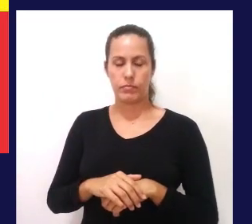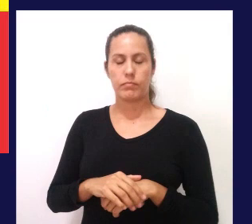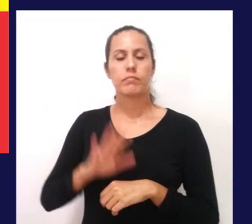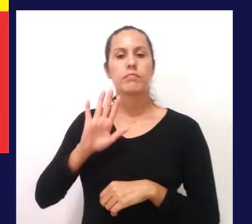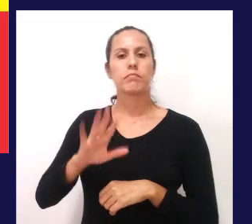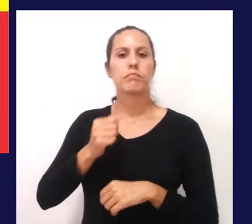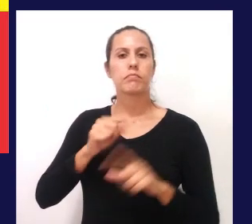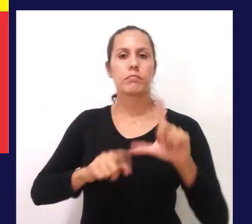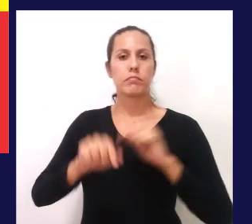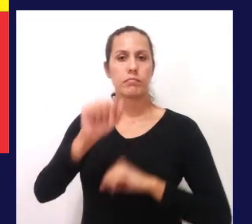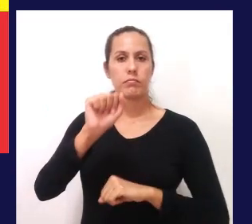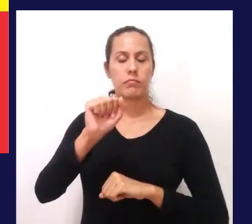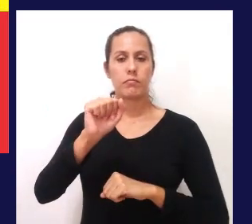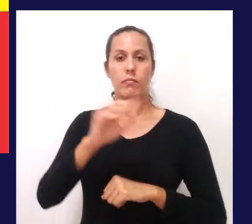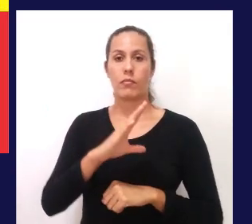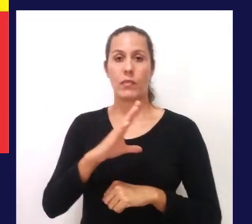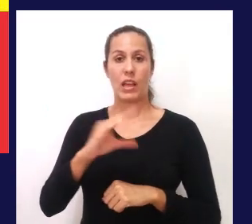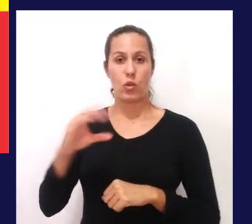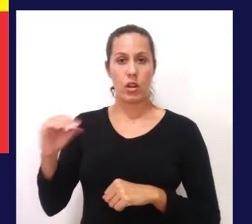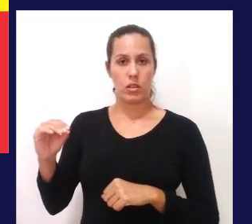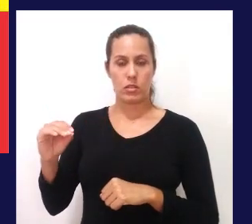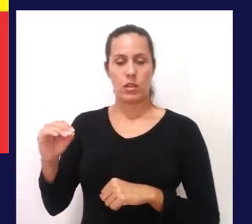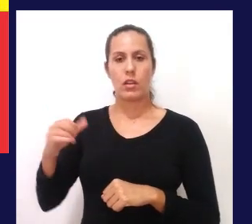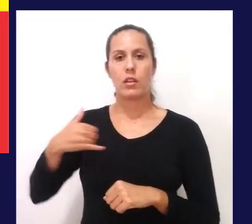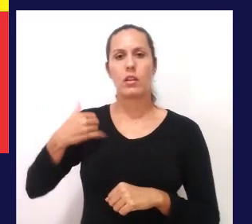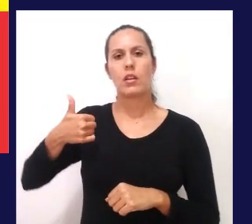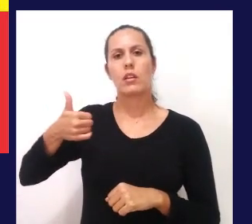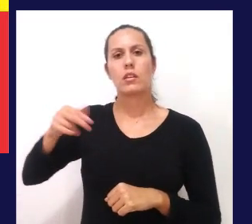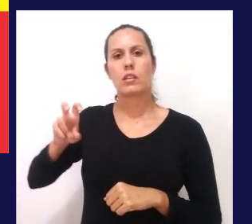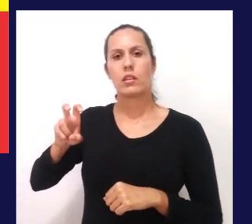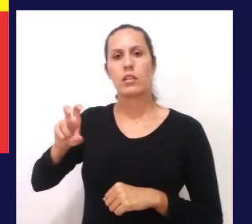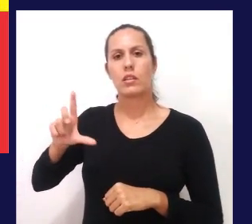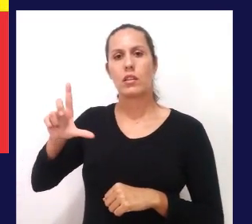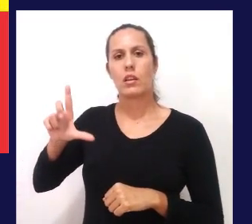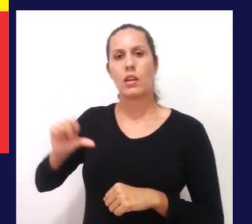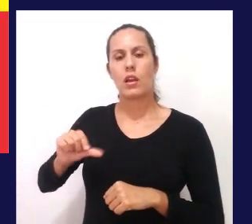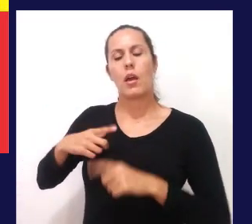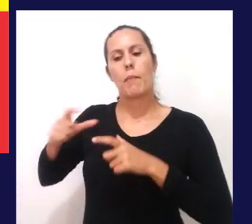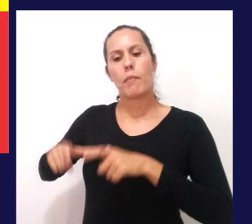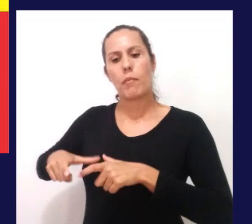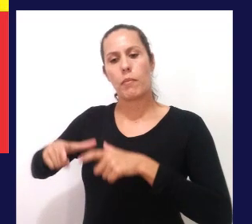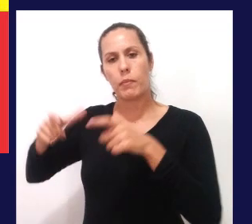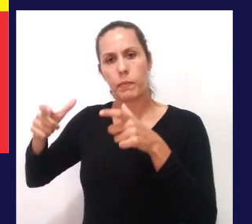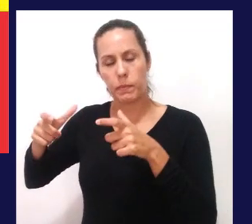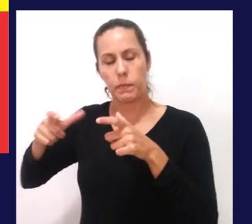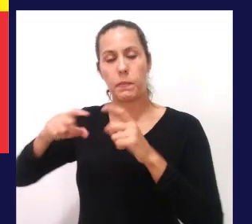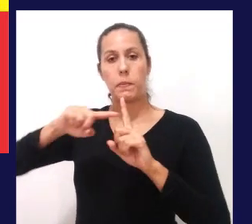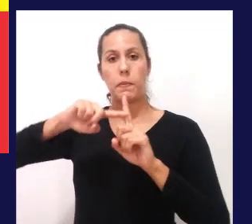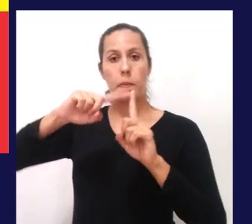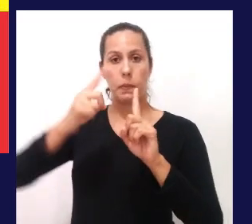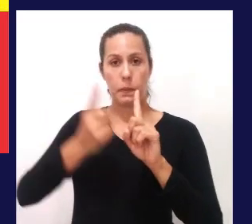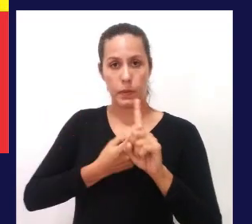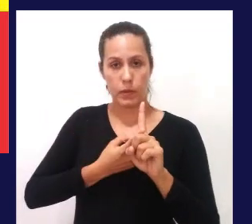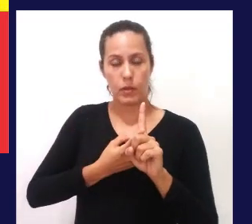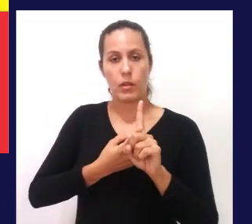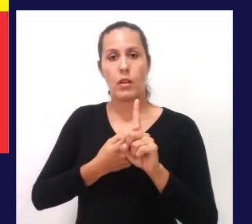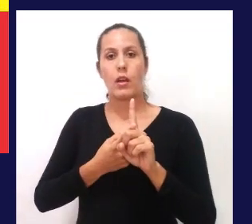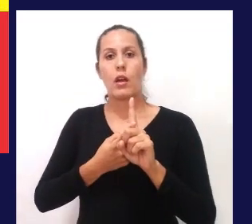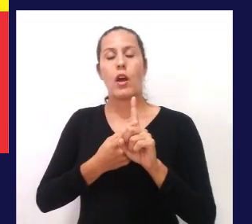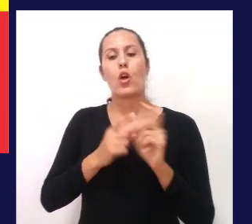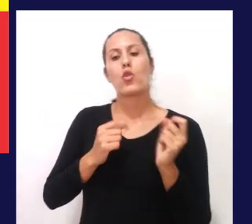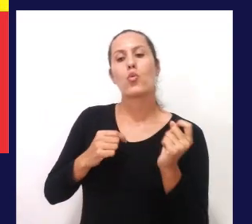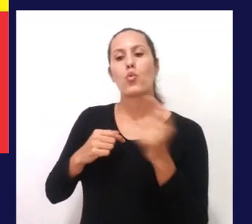A. Adolescentes com menos de 15 anos possuem maiores chances de óbito na gestação